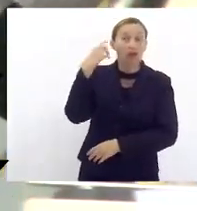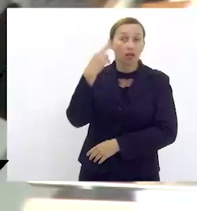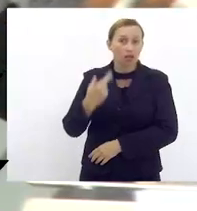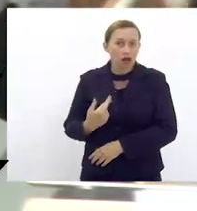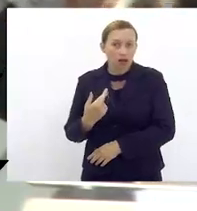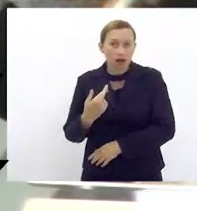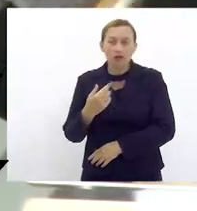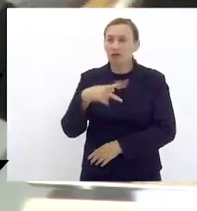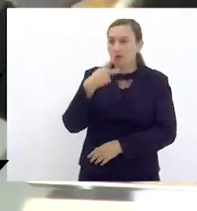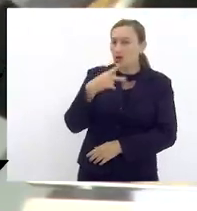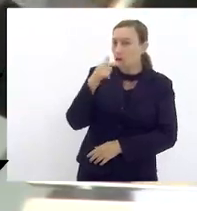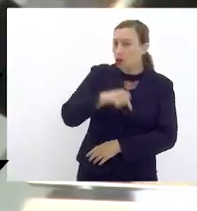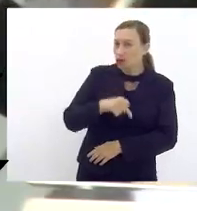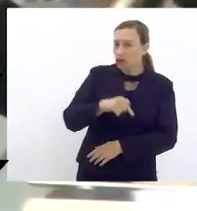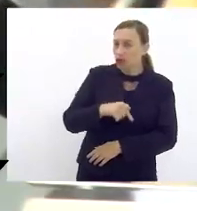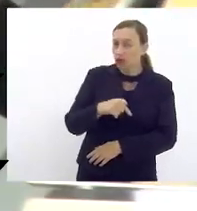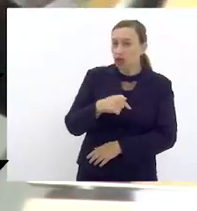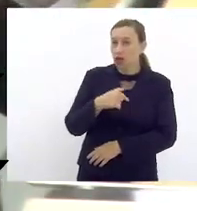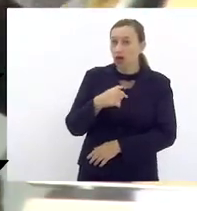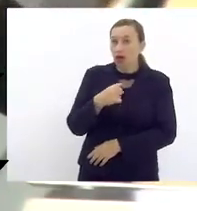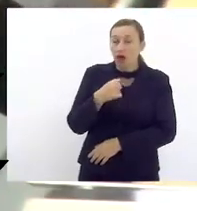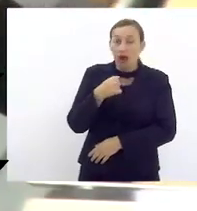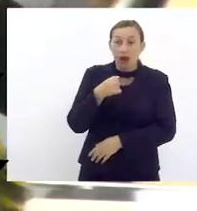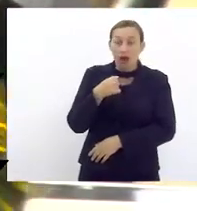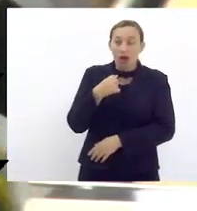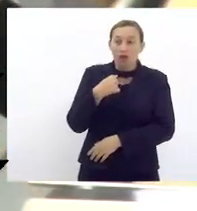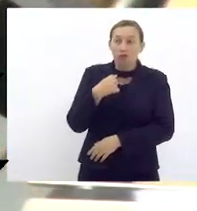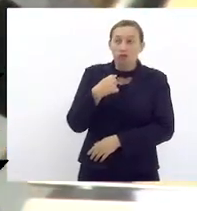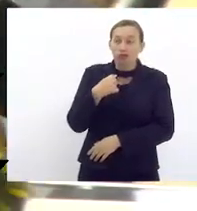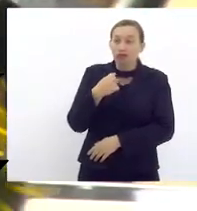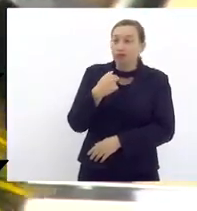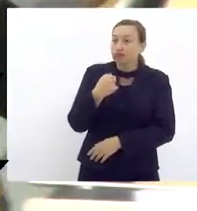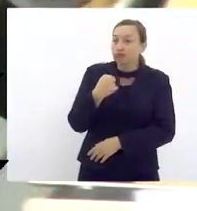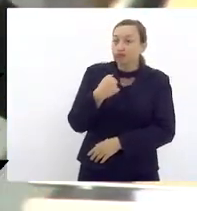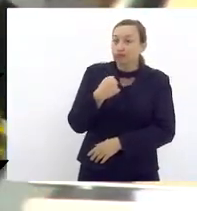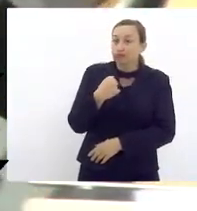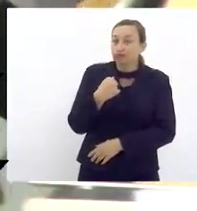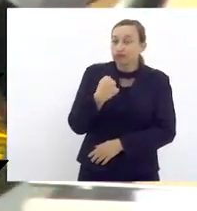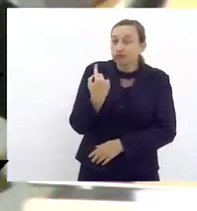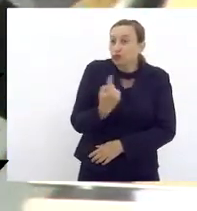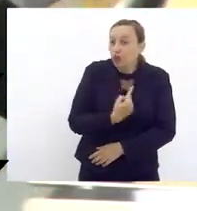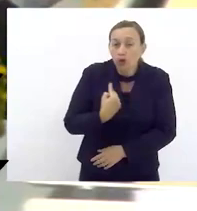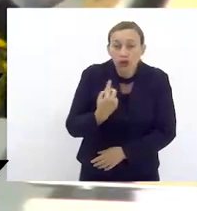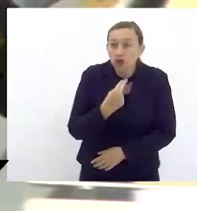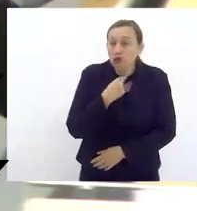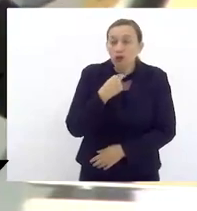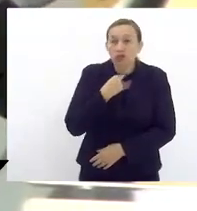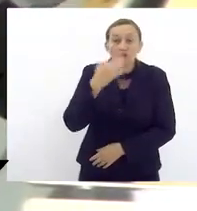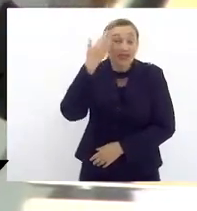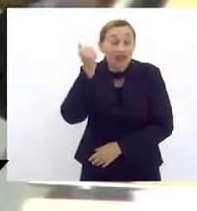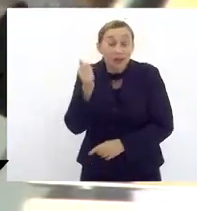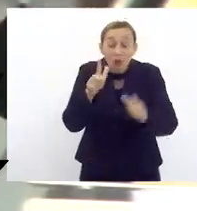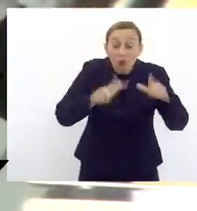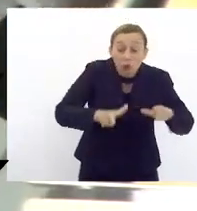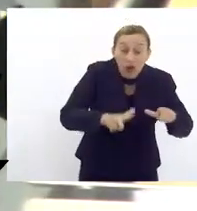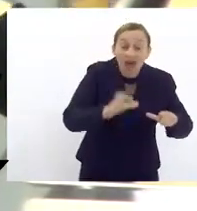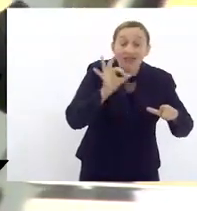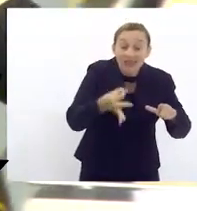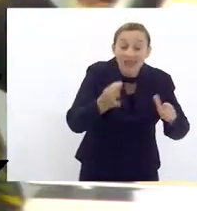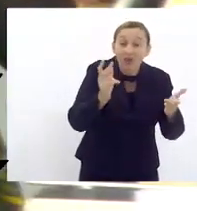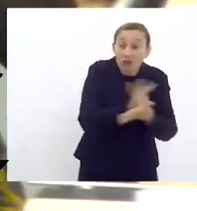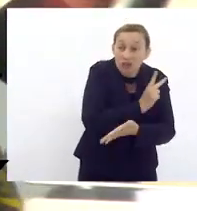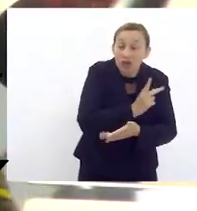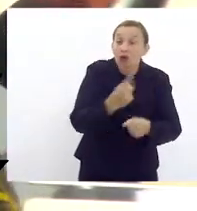se dirigiu aqui nem nós podemos efetivamente externar Qual é a localidade Exatamente porque tá tudo